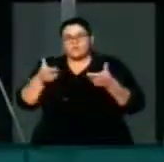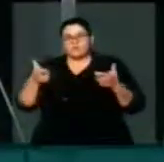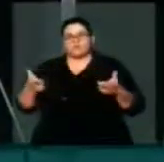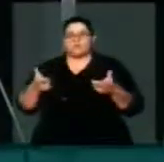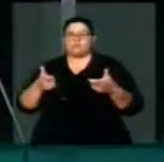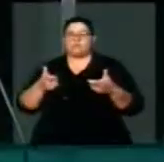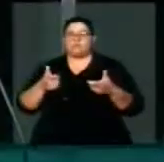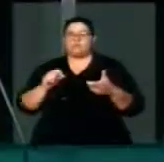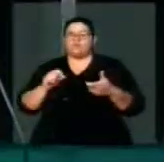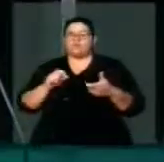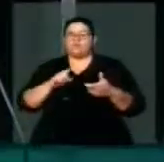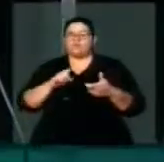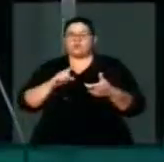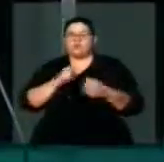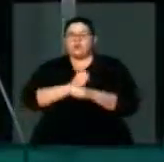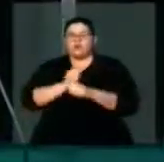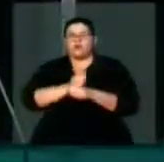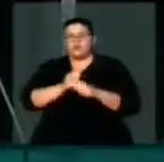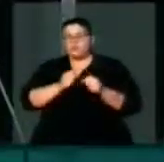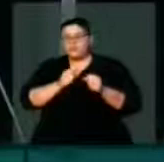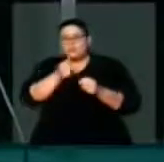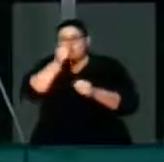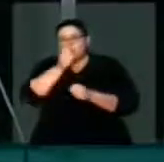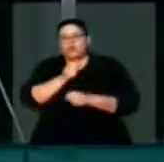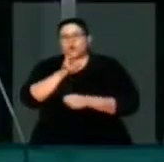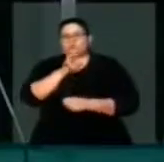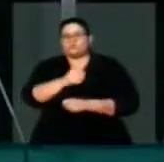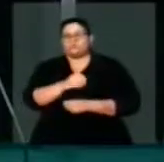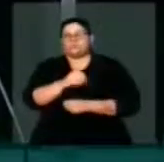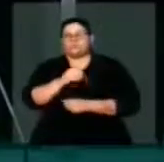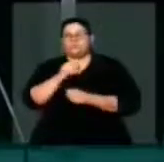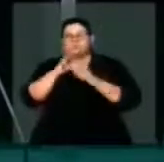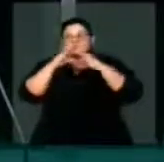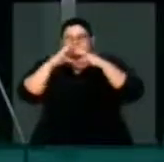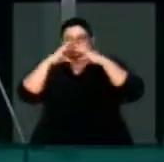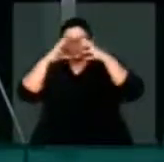escuridão, tem hoje até 50% da sua energia